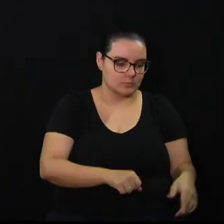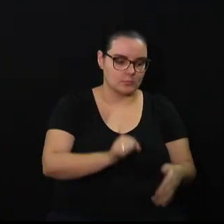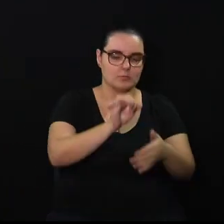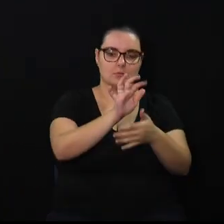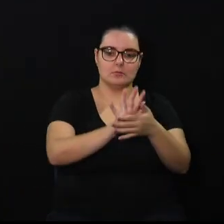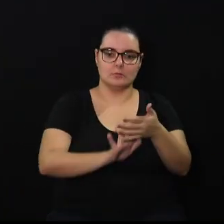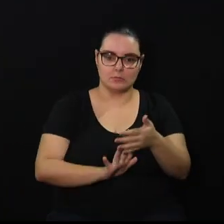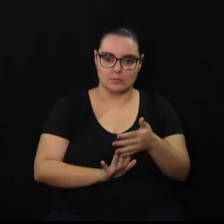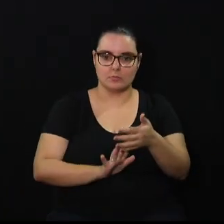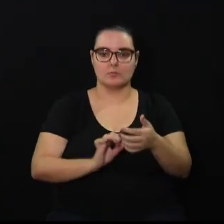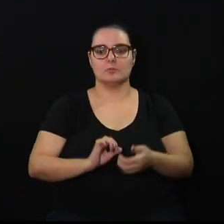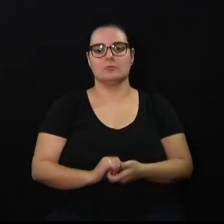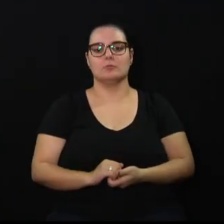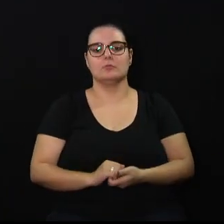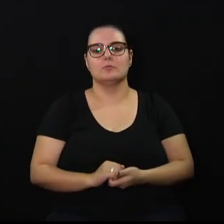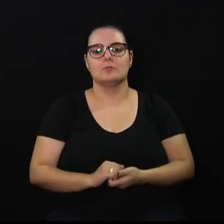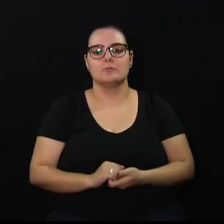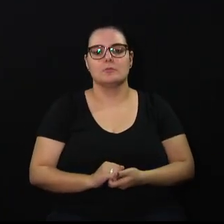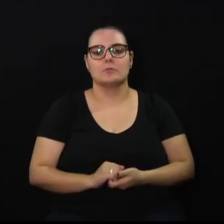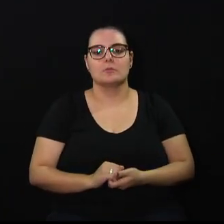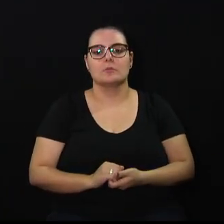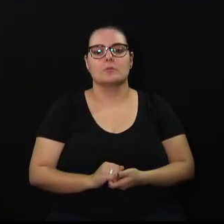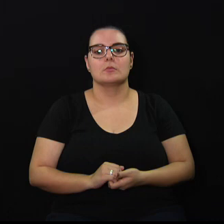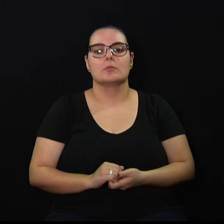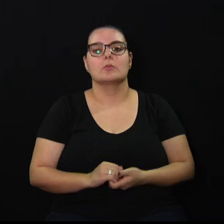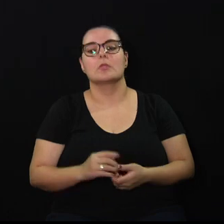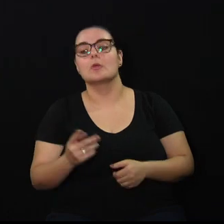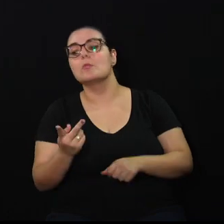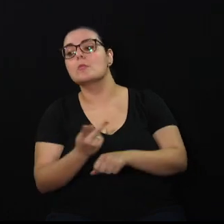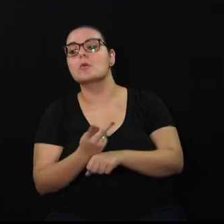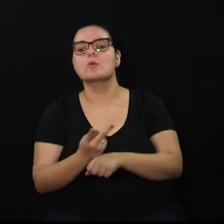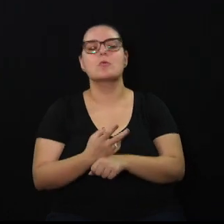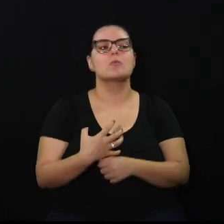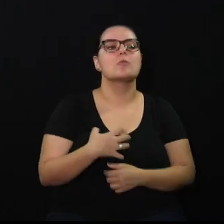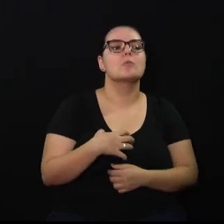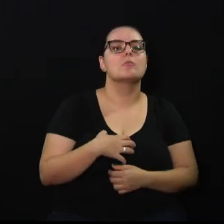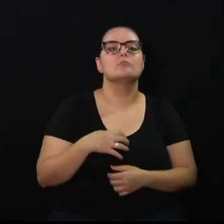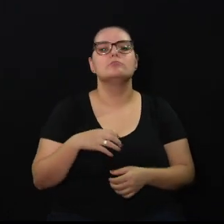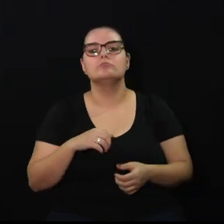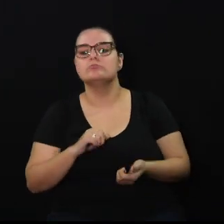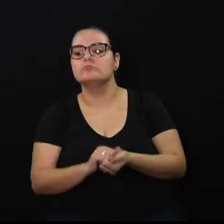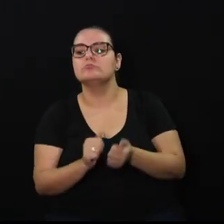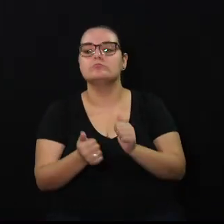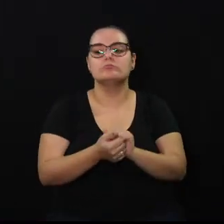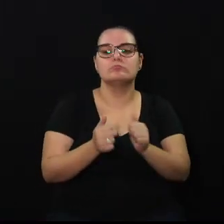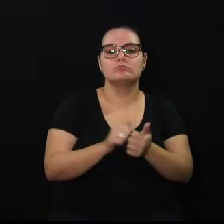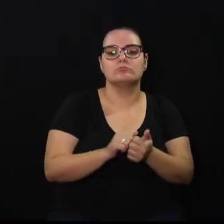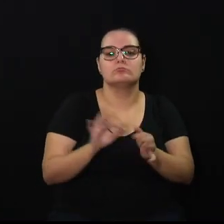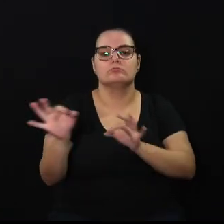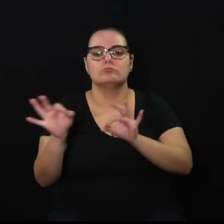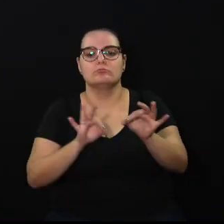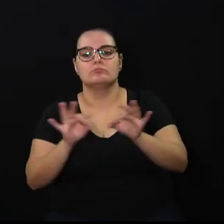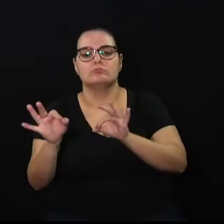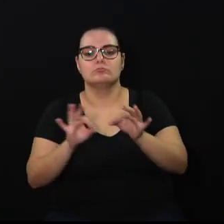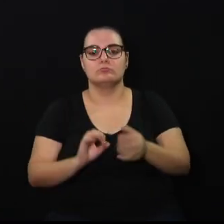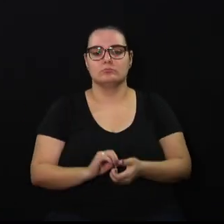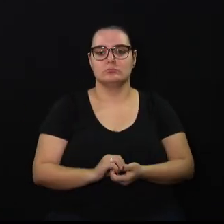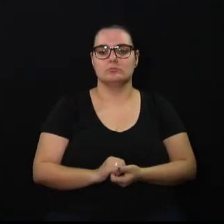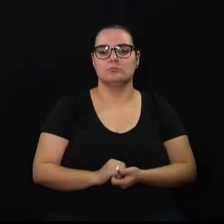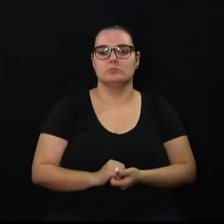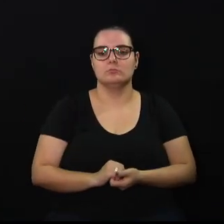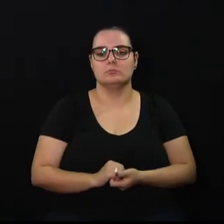dele né então a gente buscar esses recursos para que ele consiga se organizar e voltar no seu